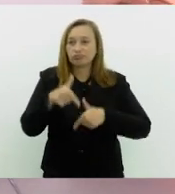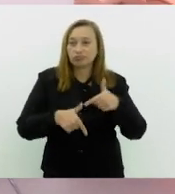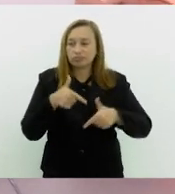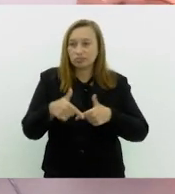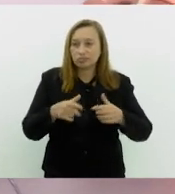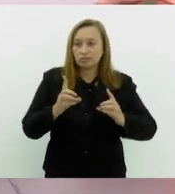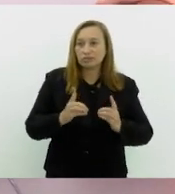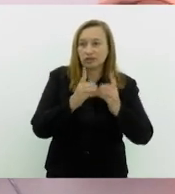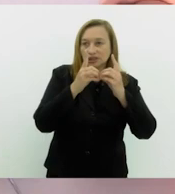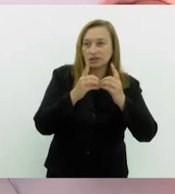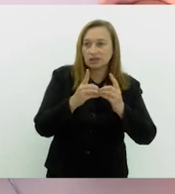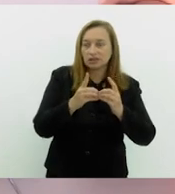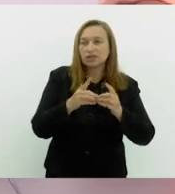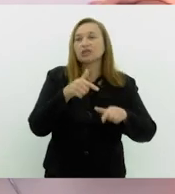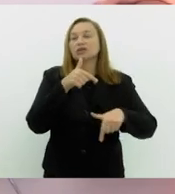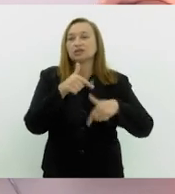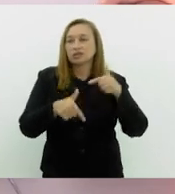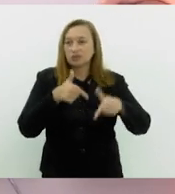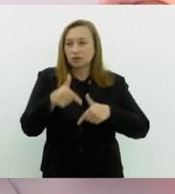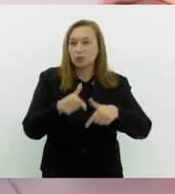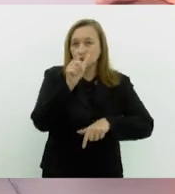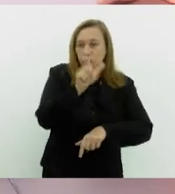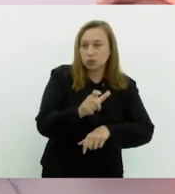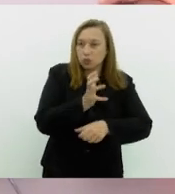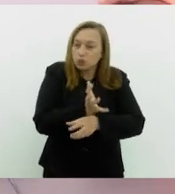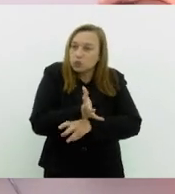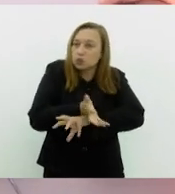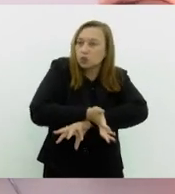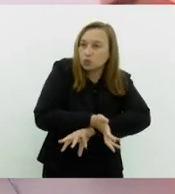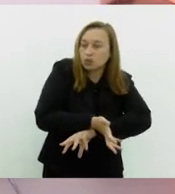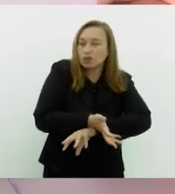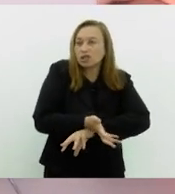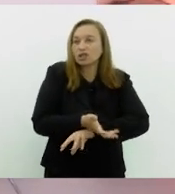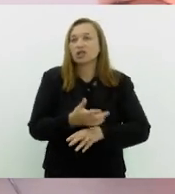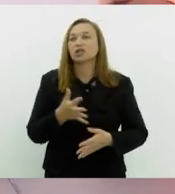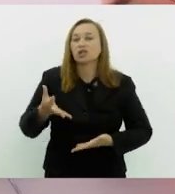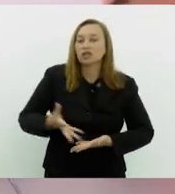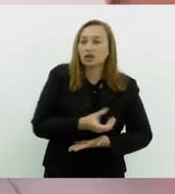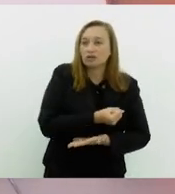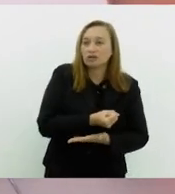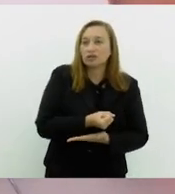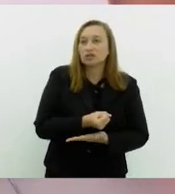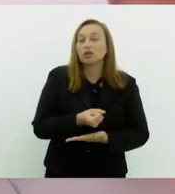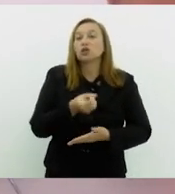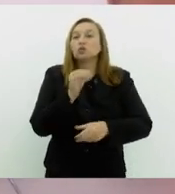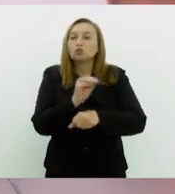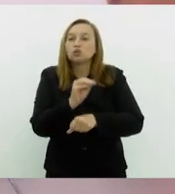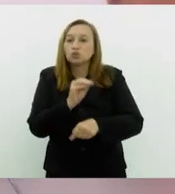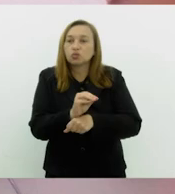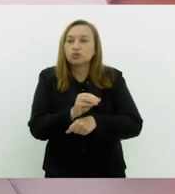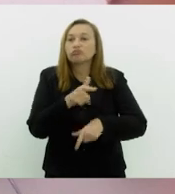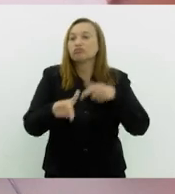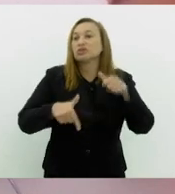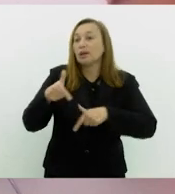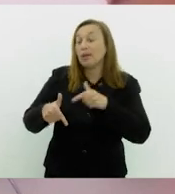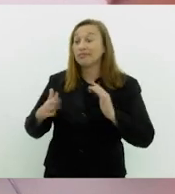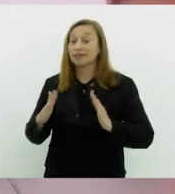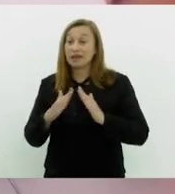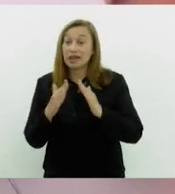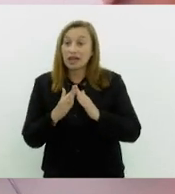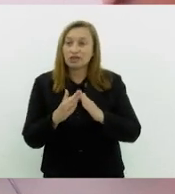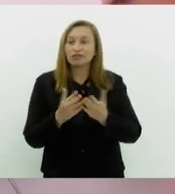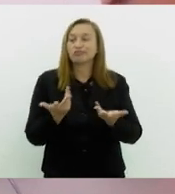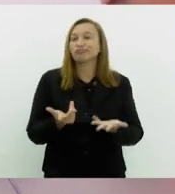trabalhadores resgatados, trabalho análogo à escravidão. Ora, o que isso tem a ver com cuidado, né, com o trabalho doméstico? Porque, apesar